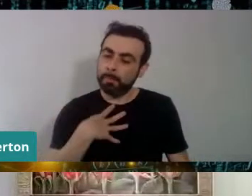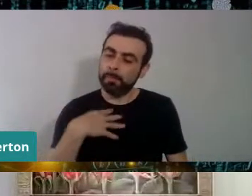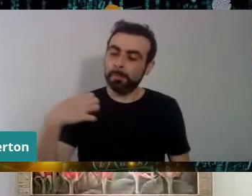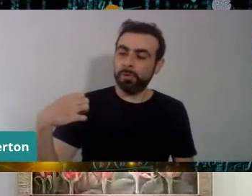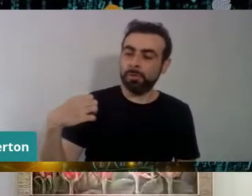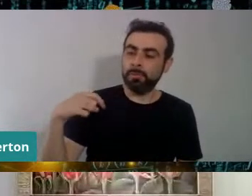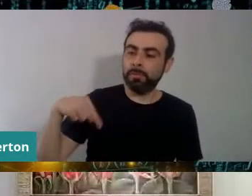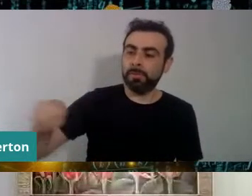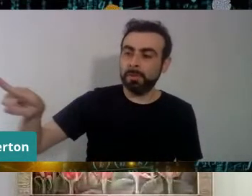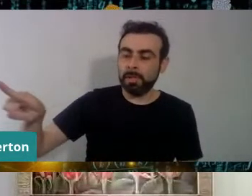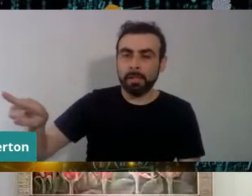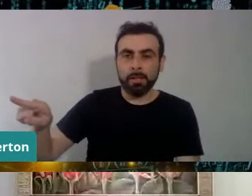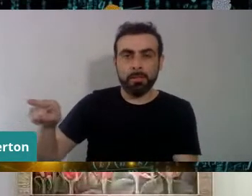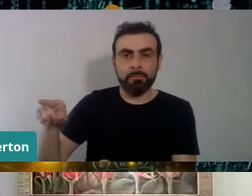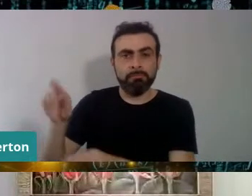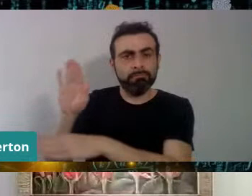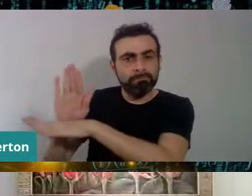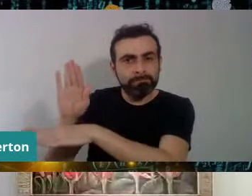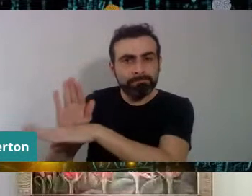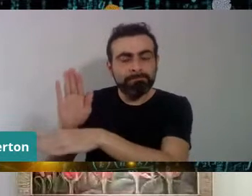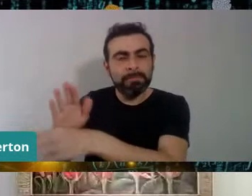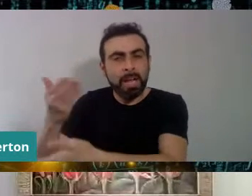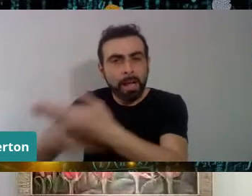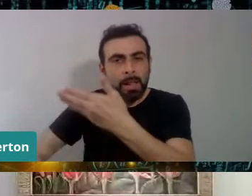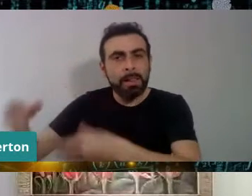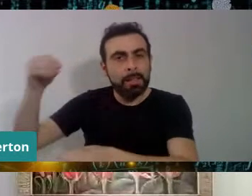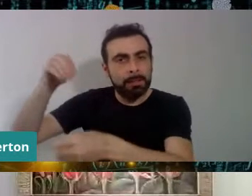um assistente docente, vamos dizer assim.